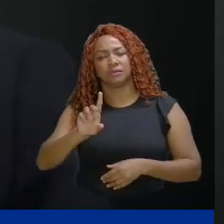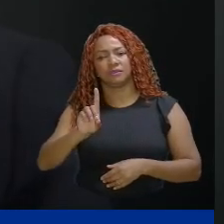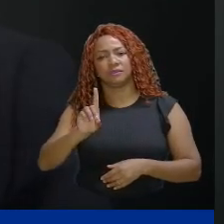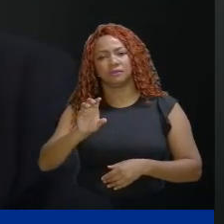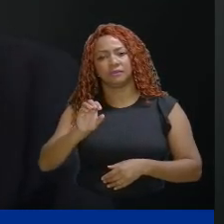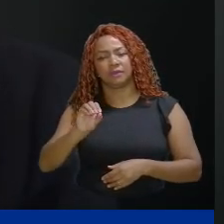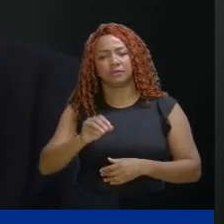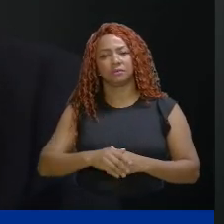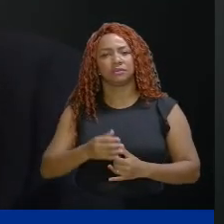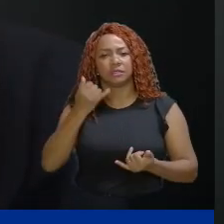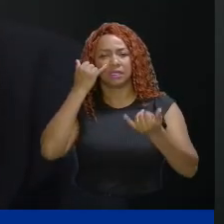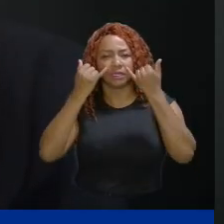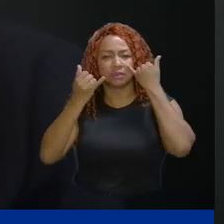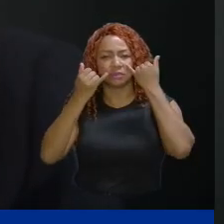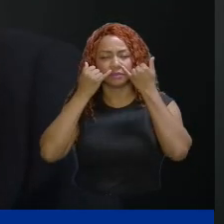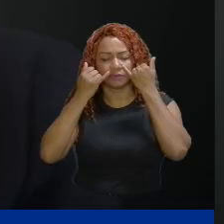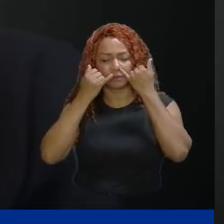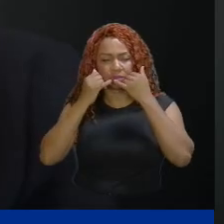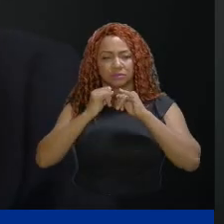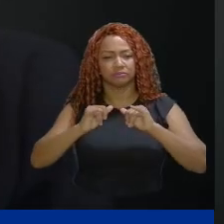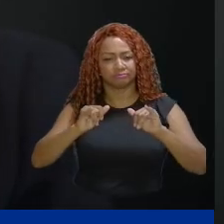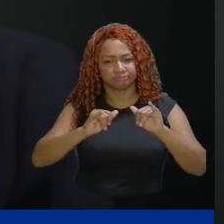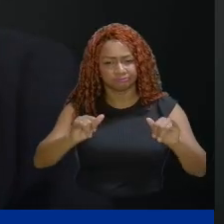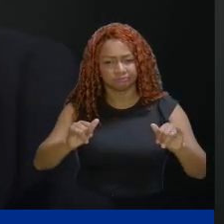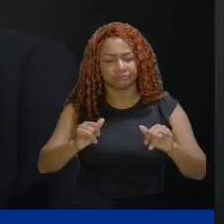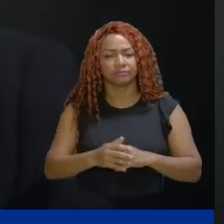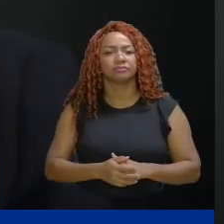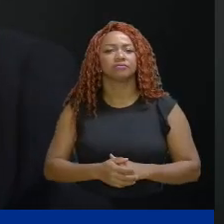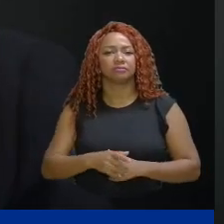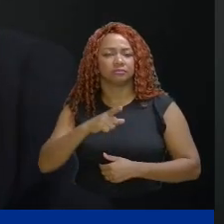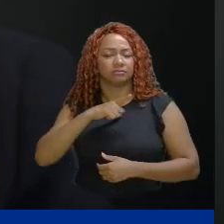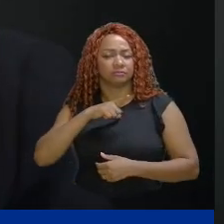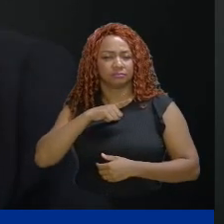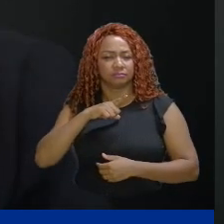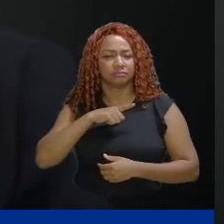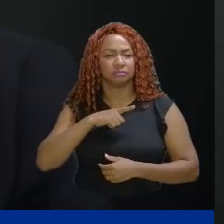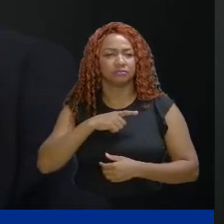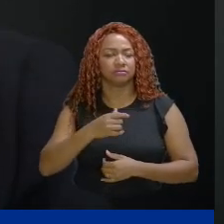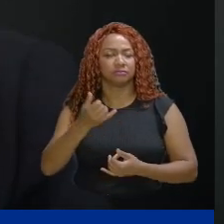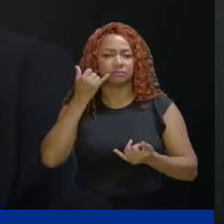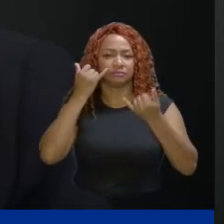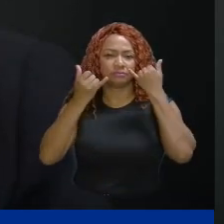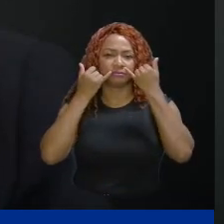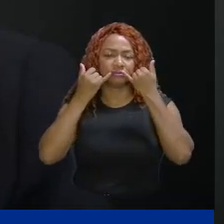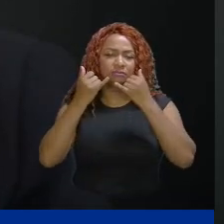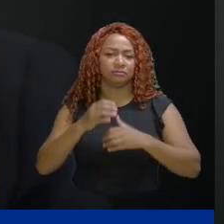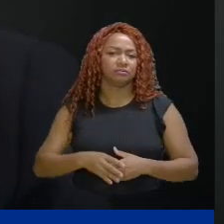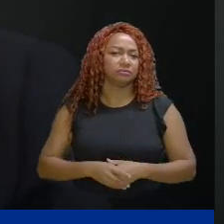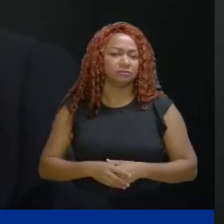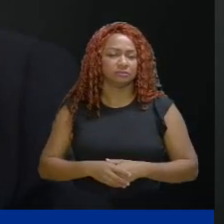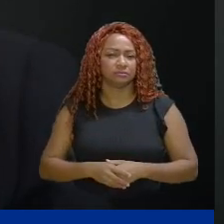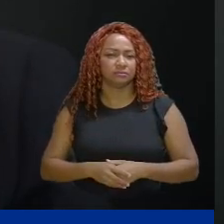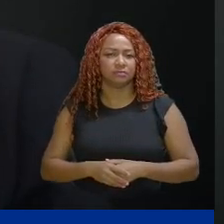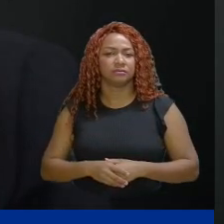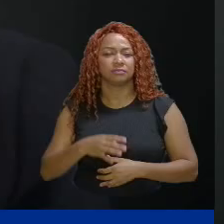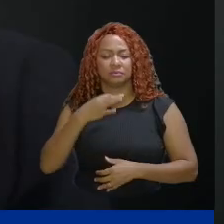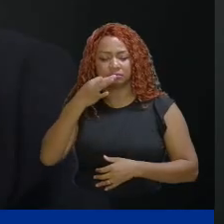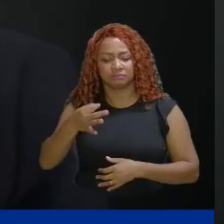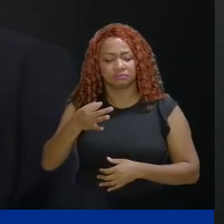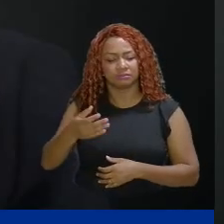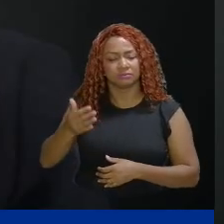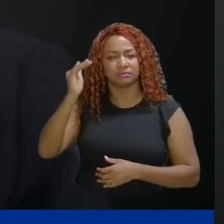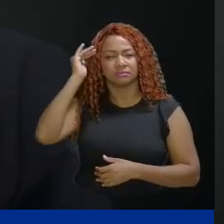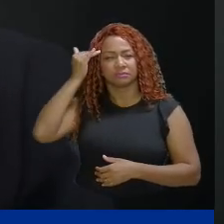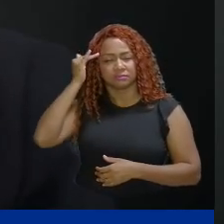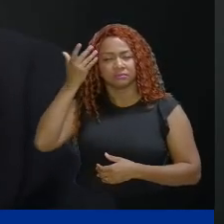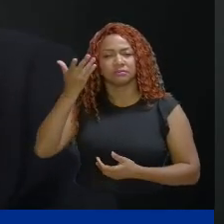que nessas informações prestadas, né, havia a informação, pelo menos nos dava a entender naquele momento,